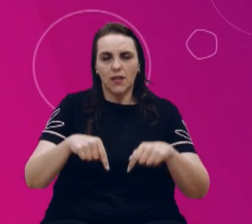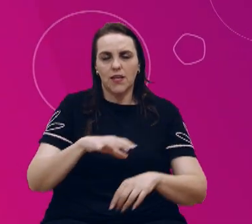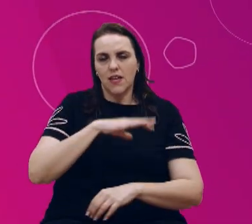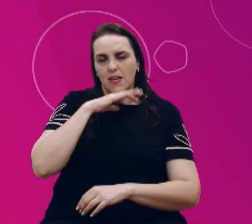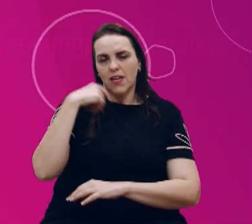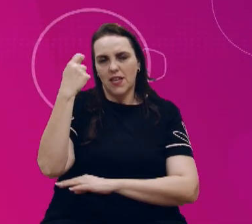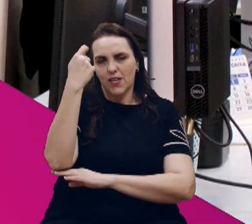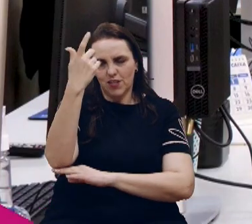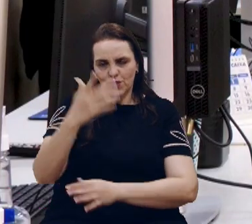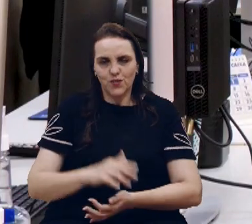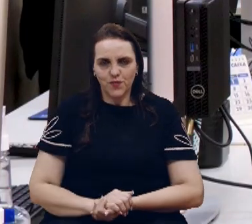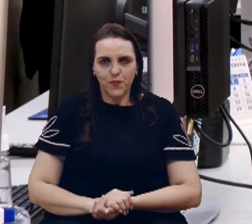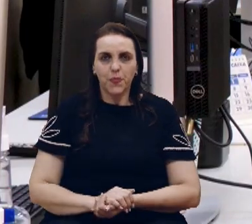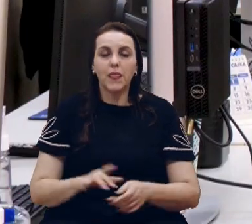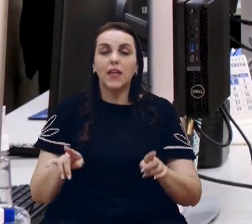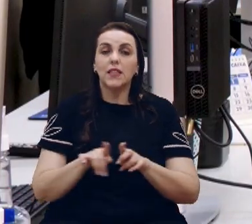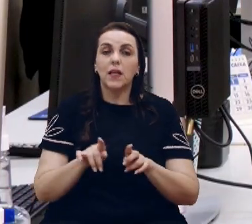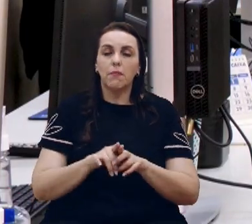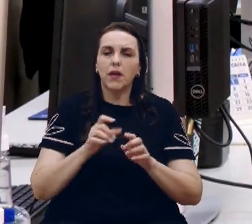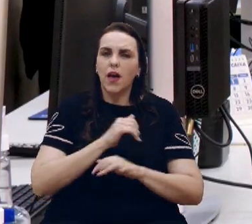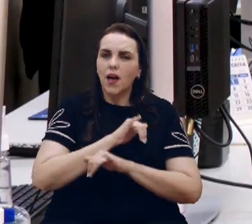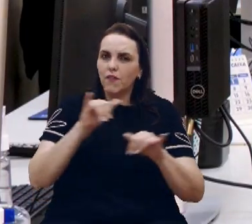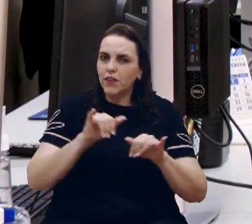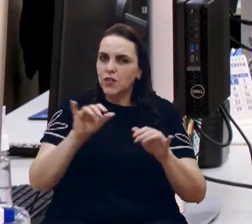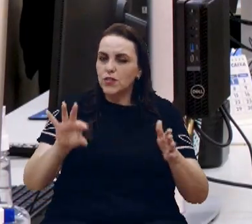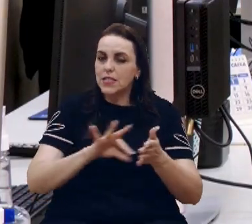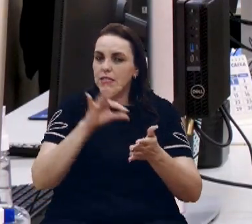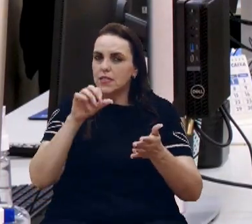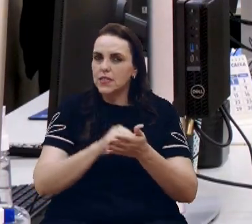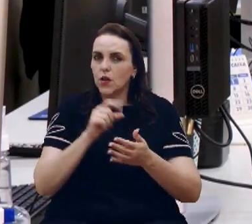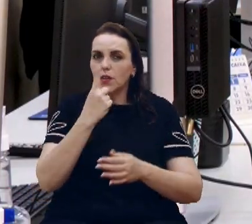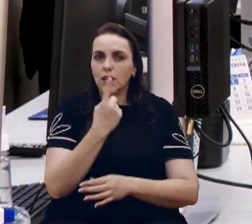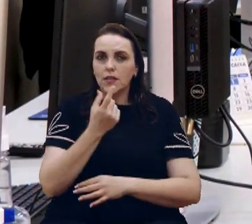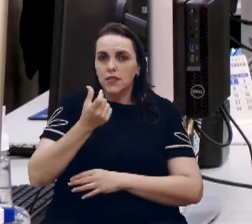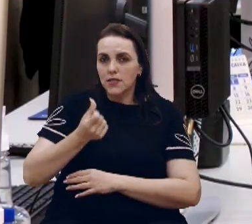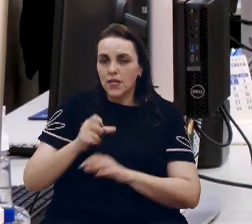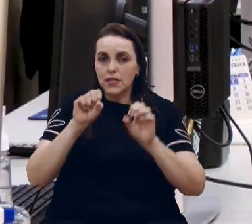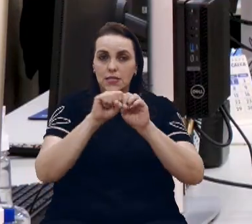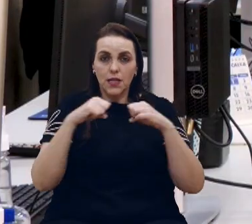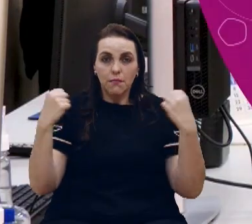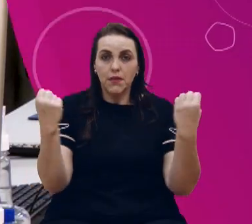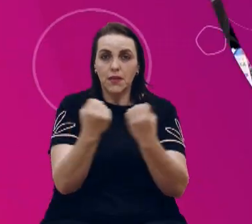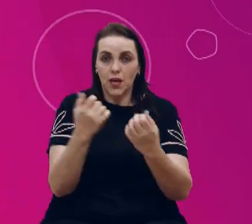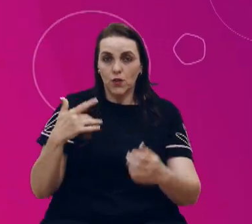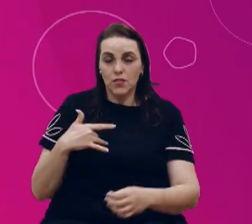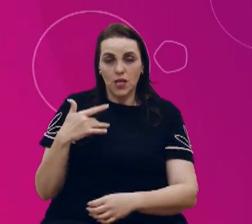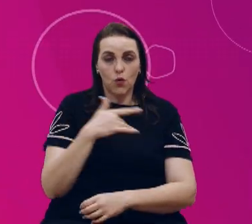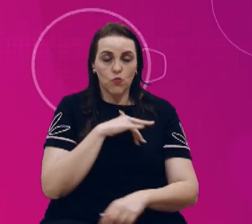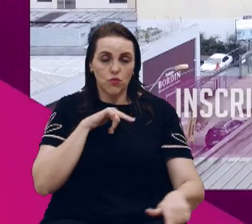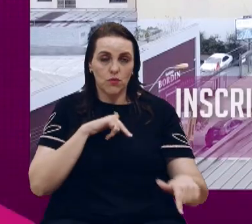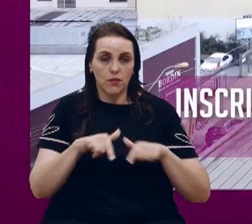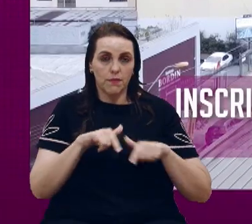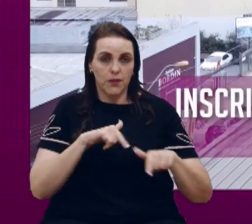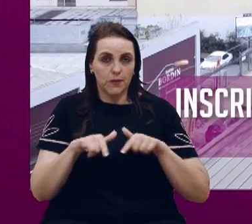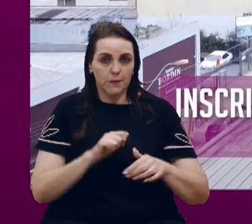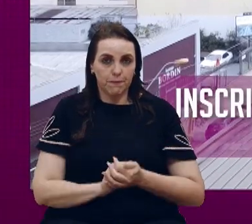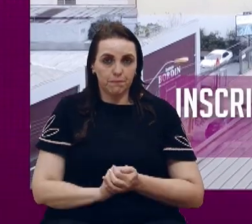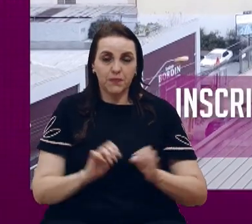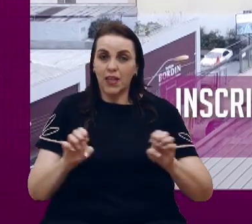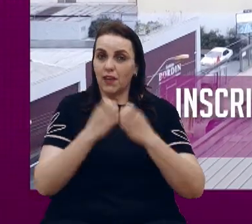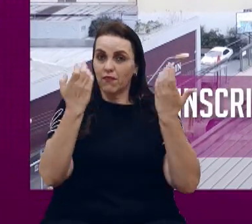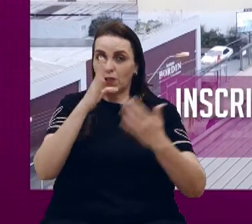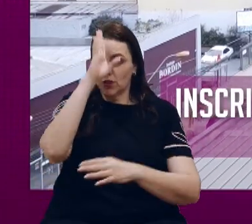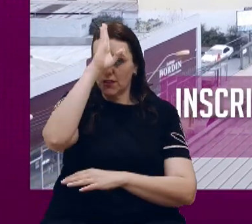Sul. E também conto que estão abertas as inscrições para o 16º Seminário de Saúde do Trabalhador. Evento gratuito